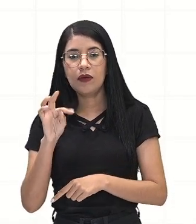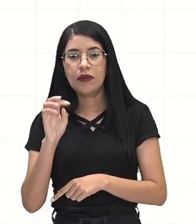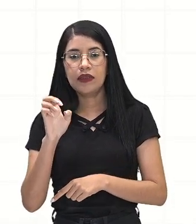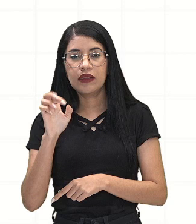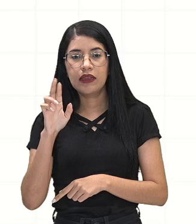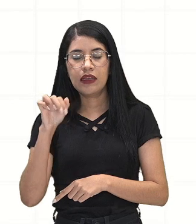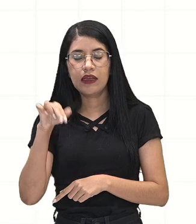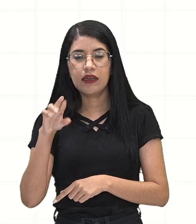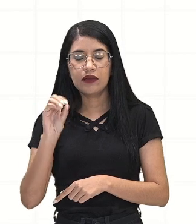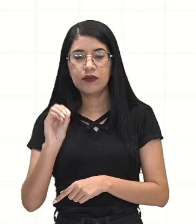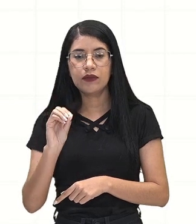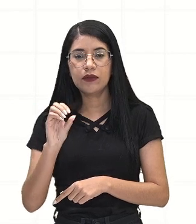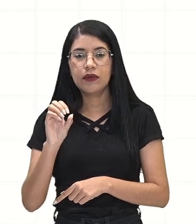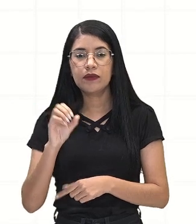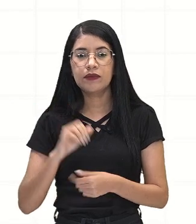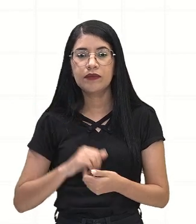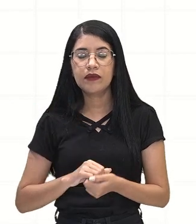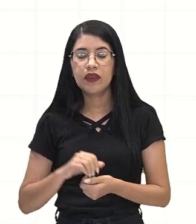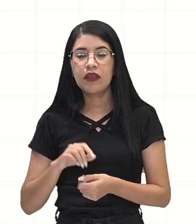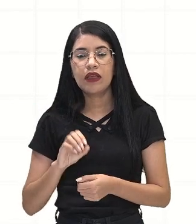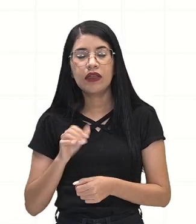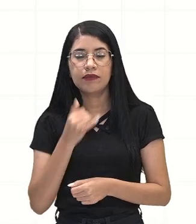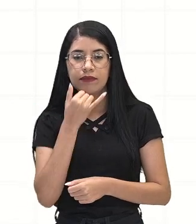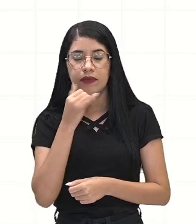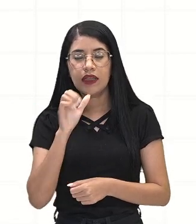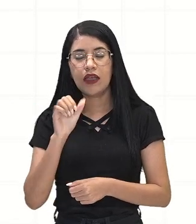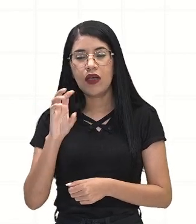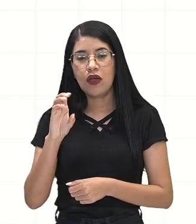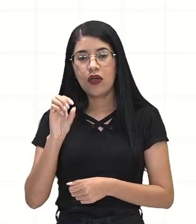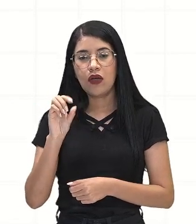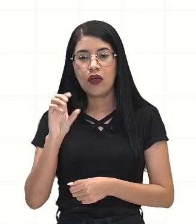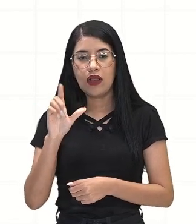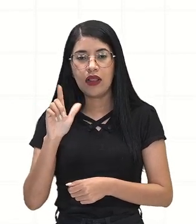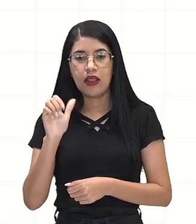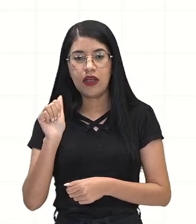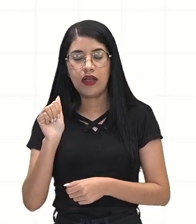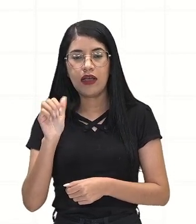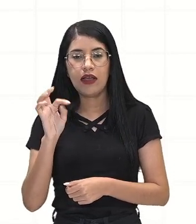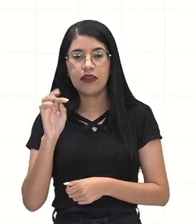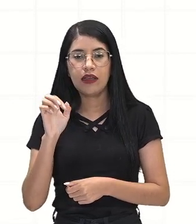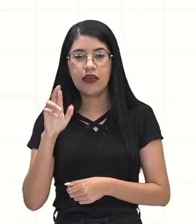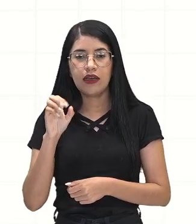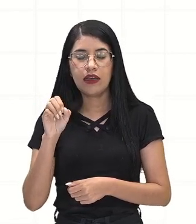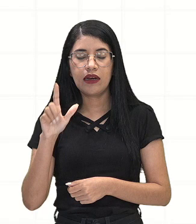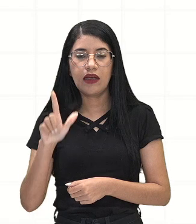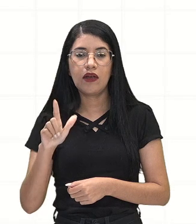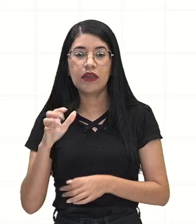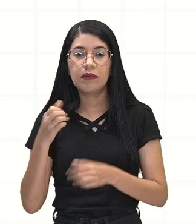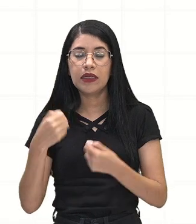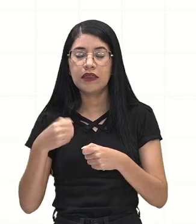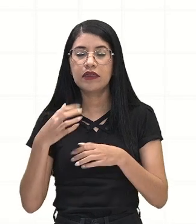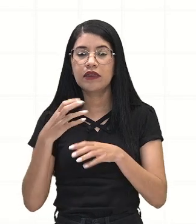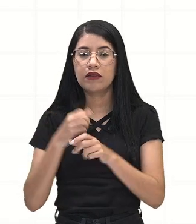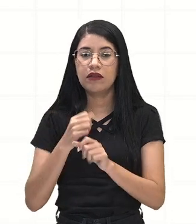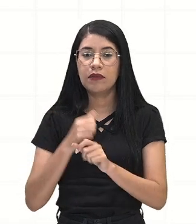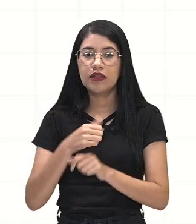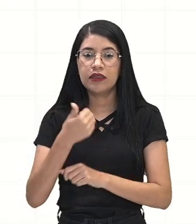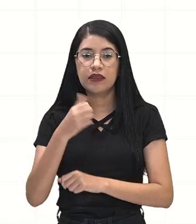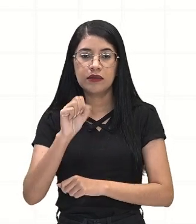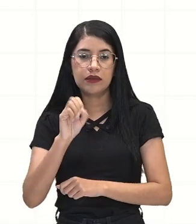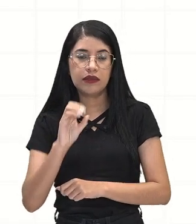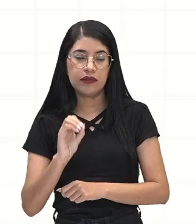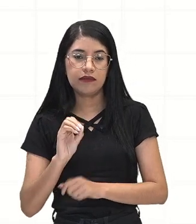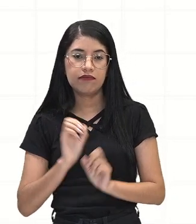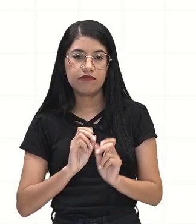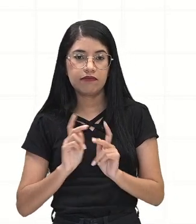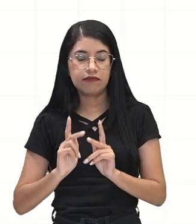né? Alternos não, colaterais internos, que a soma tem que ser igual a 180. Tudo bem?